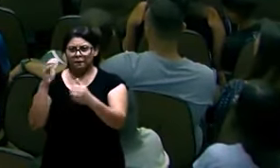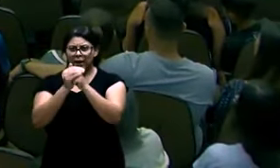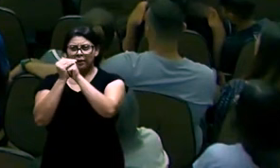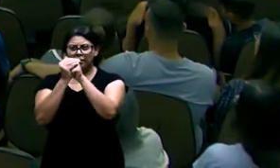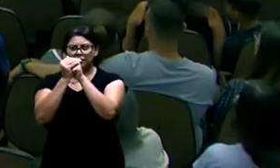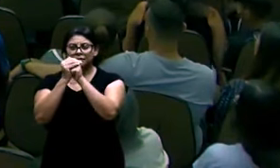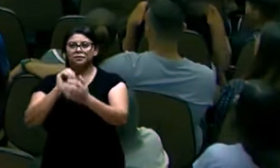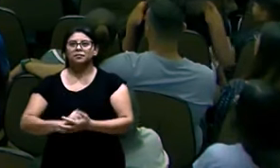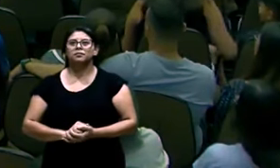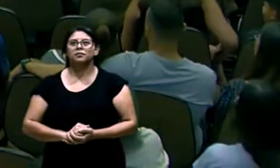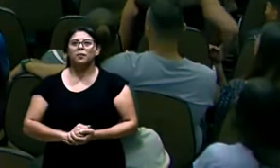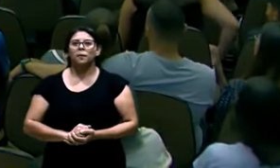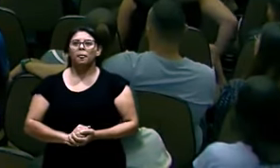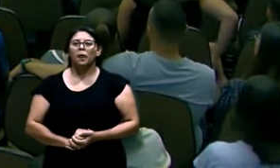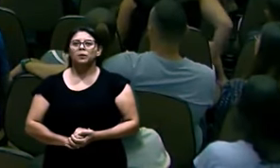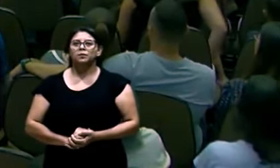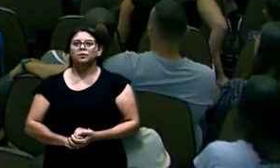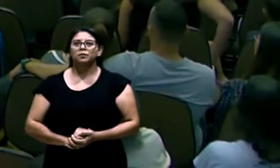Então diga bem forte, porventura,